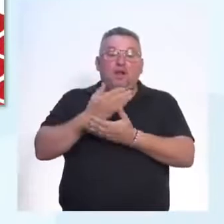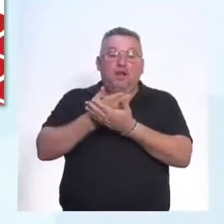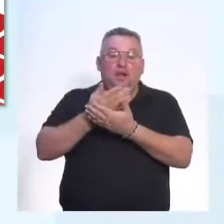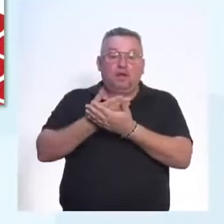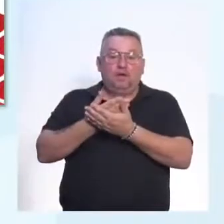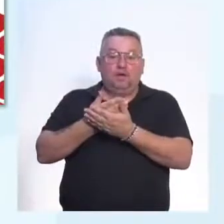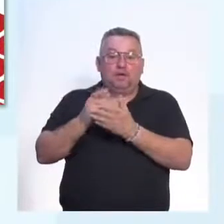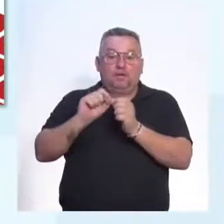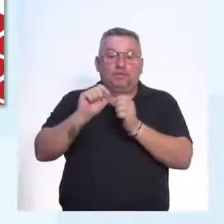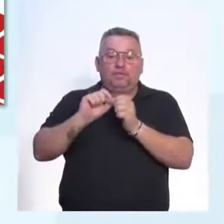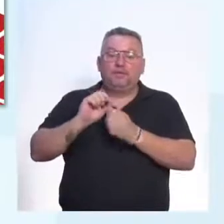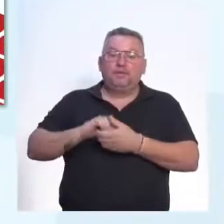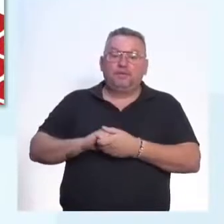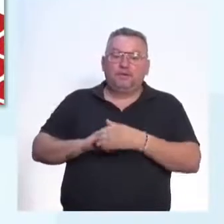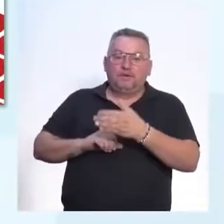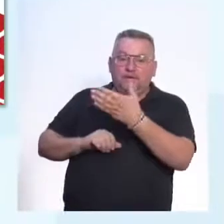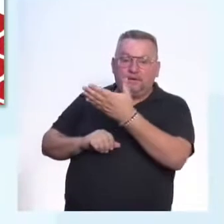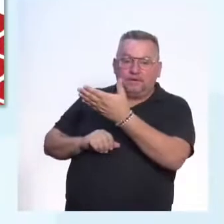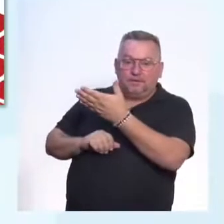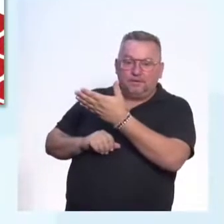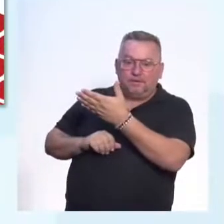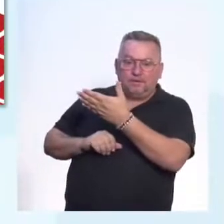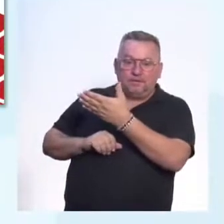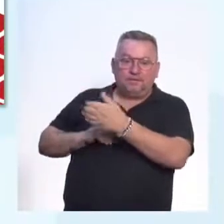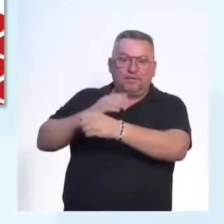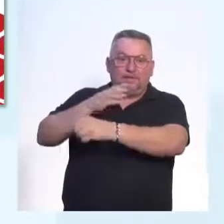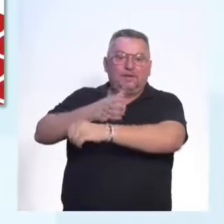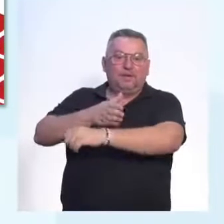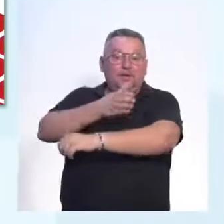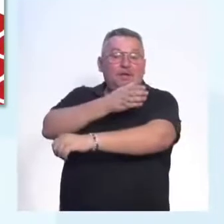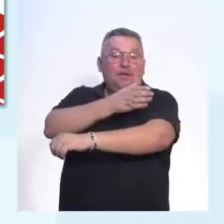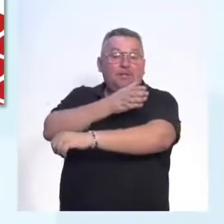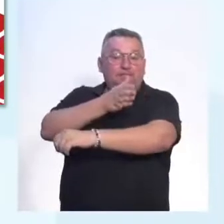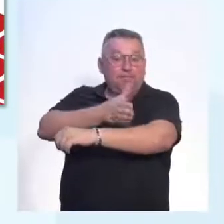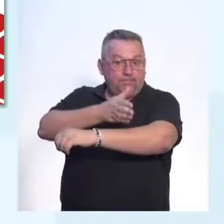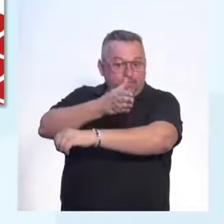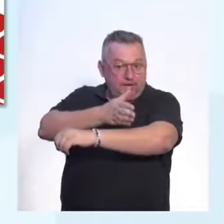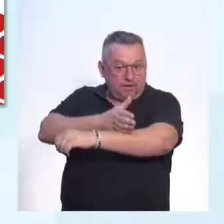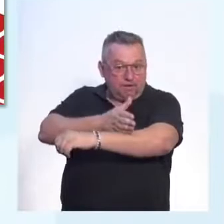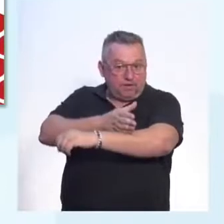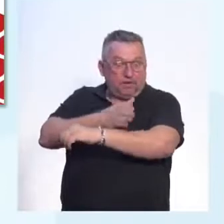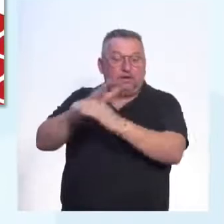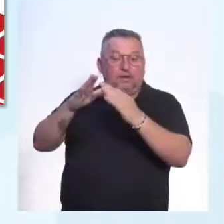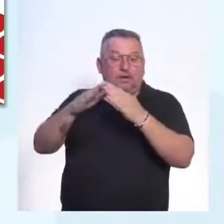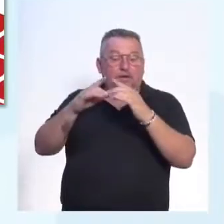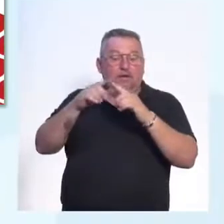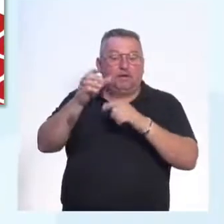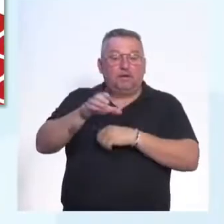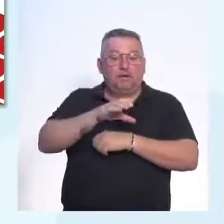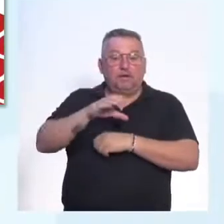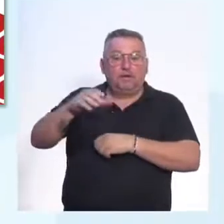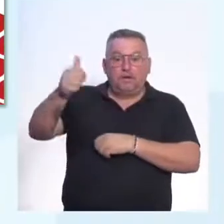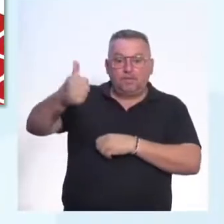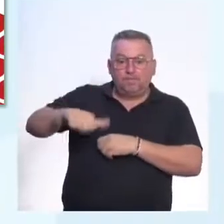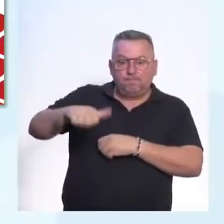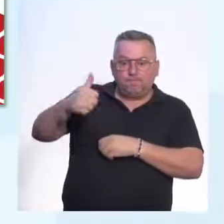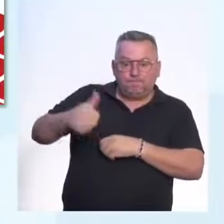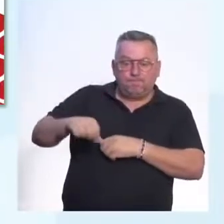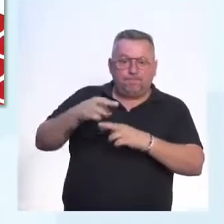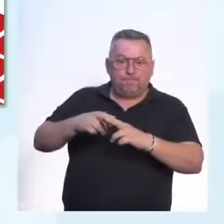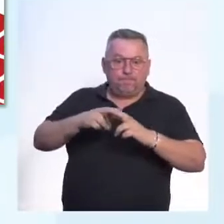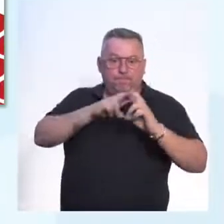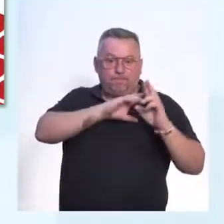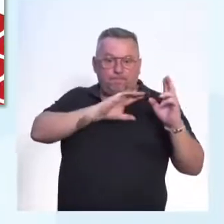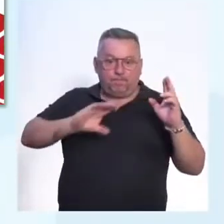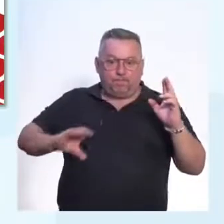pode fazer a gentileza? Claro, Idade Média e Igreja Católica. A habilidade é analisar o papel do cristianismo na cultura,